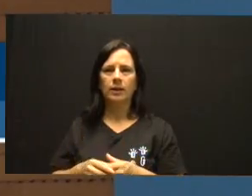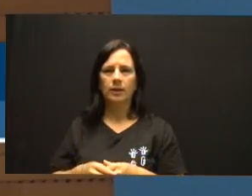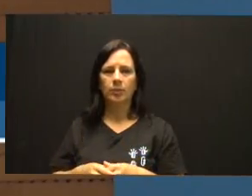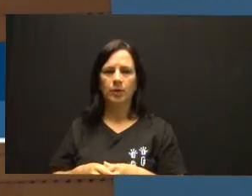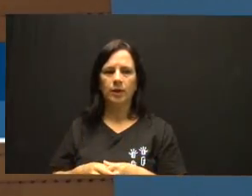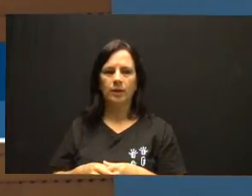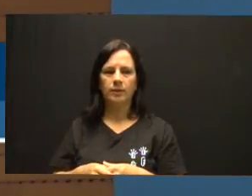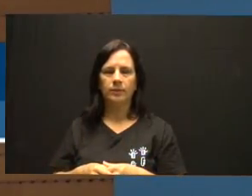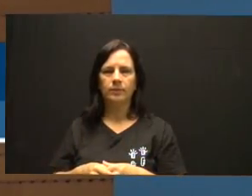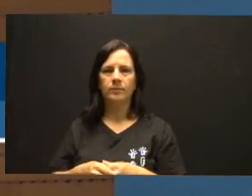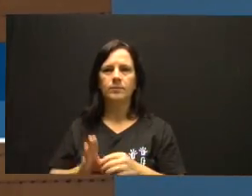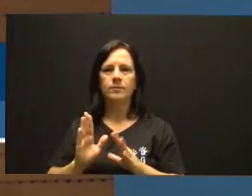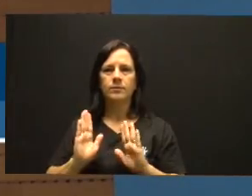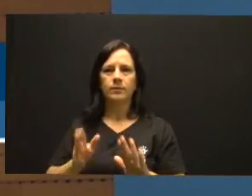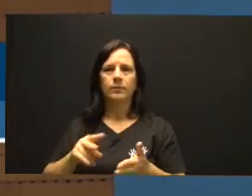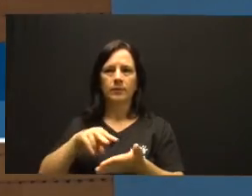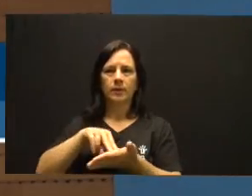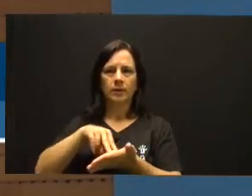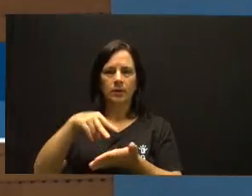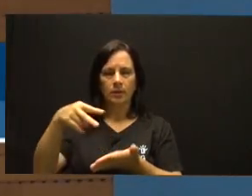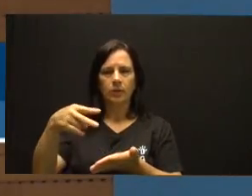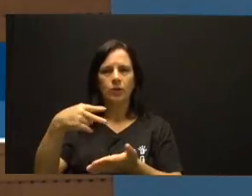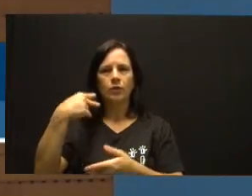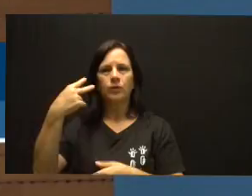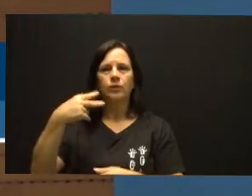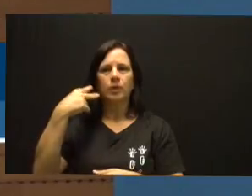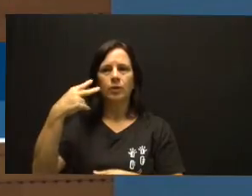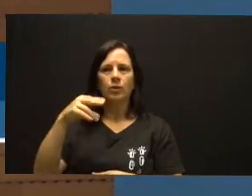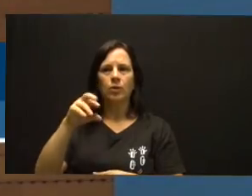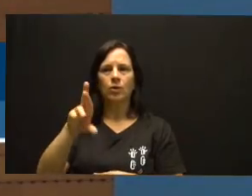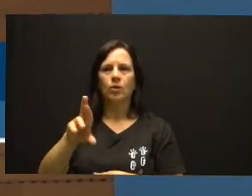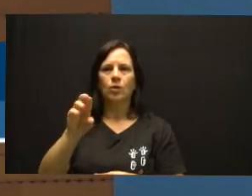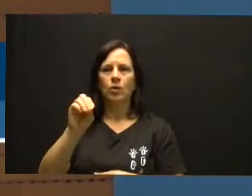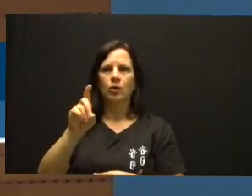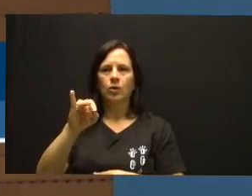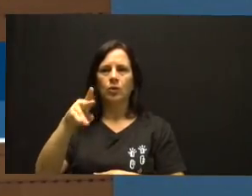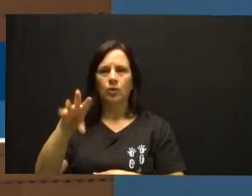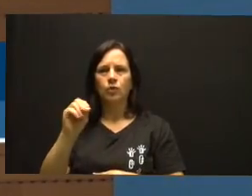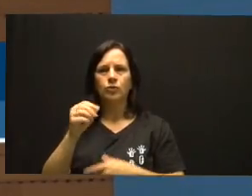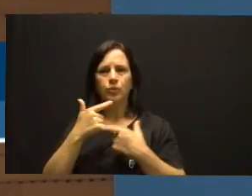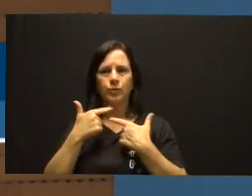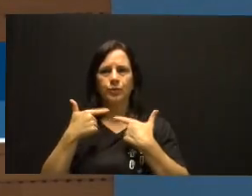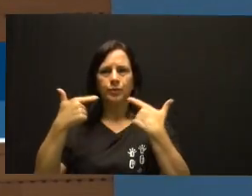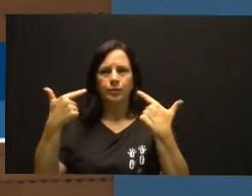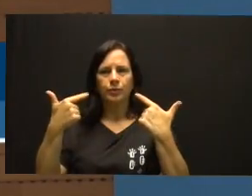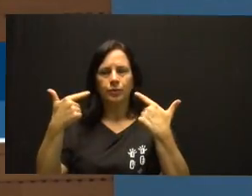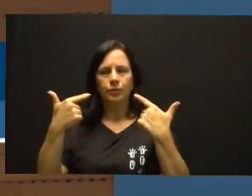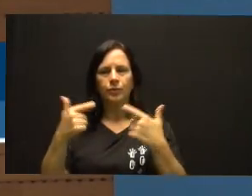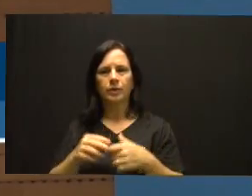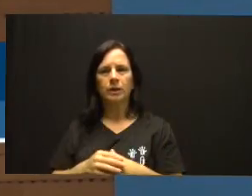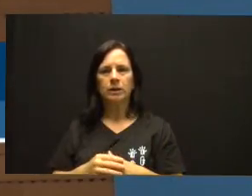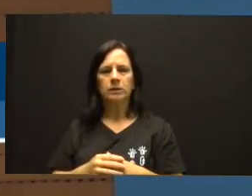casa da seguinte forma. O vereador Fábio Roxinho, que está sorrindo ali, sempre sorridente,